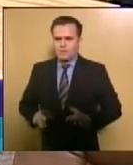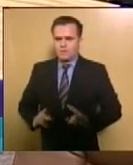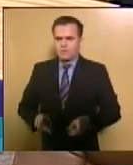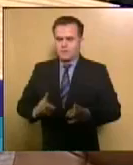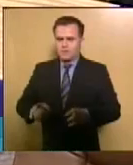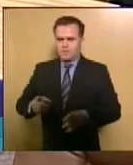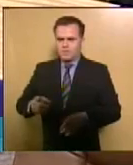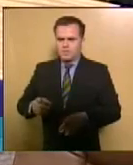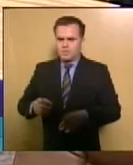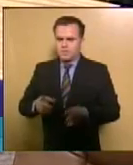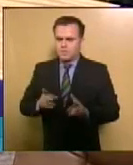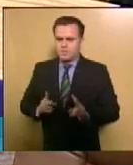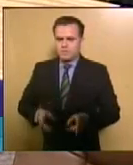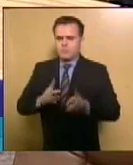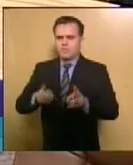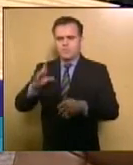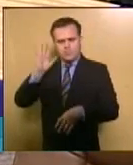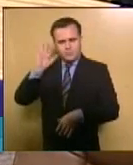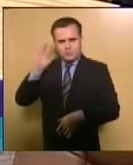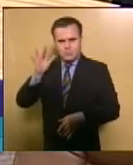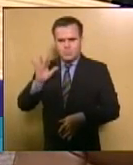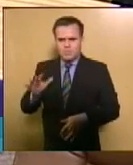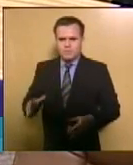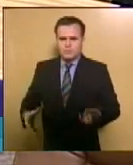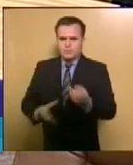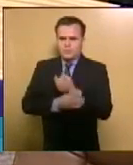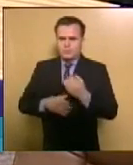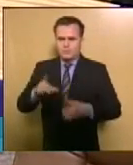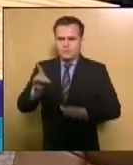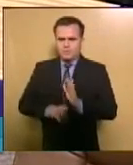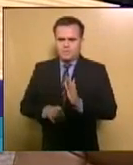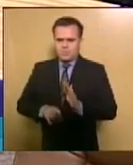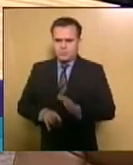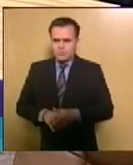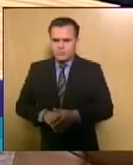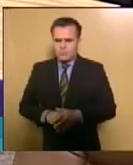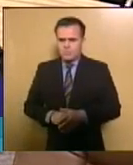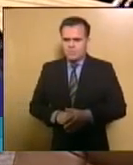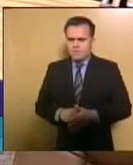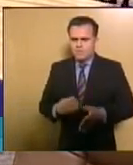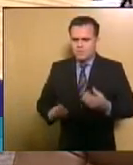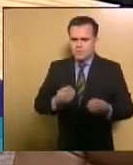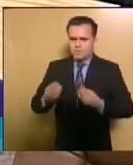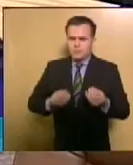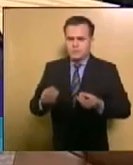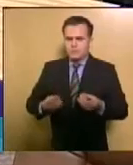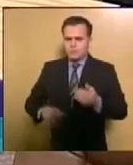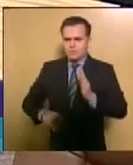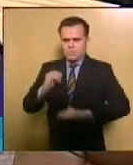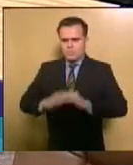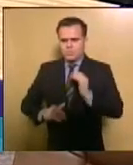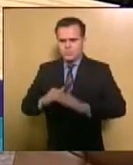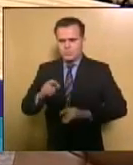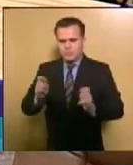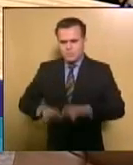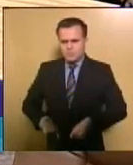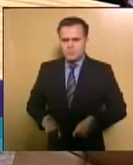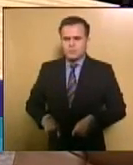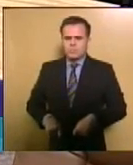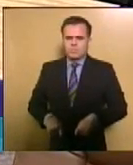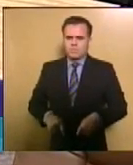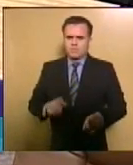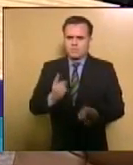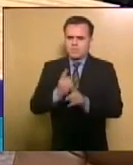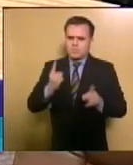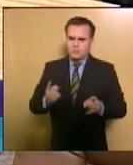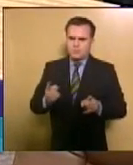quando a gente pensa que a polícia serve para segurar direitos certo e quando o policial compreende isso quando a gente a sociedade enxerga dessa